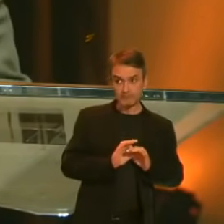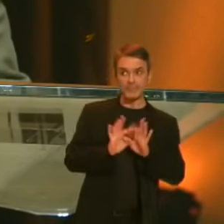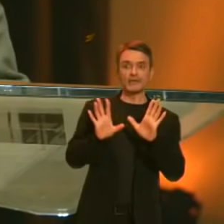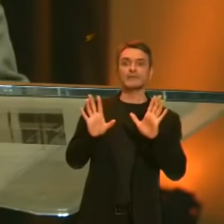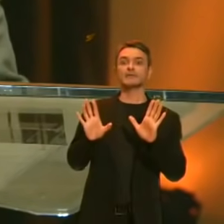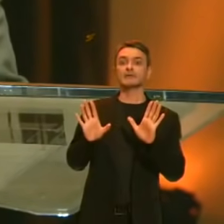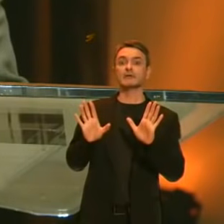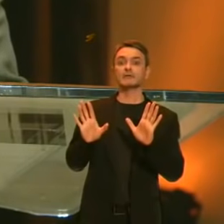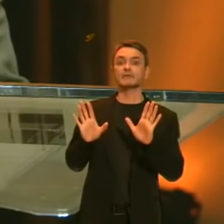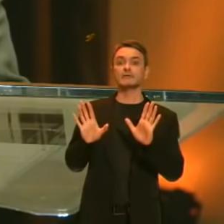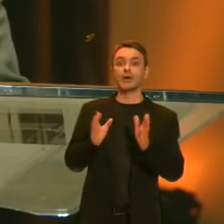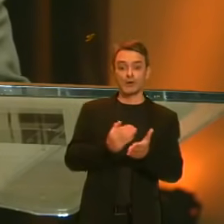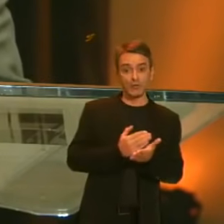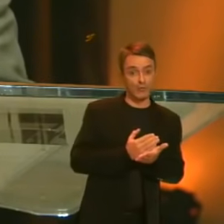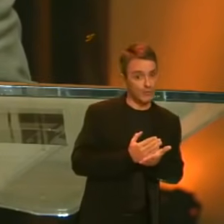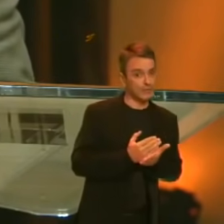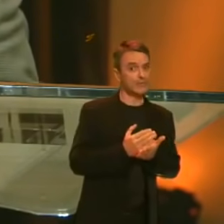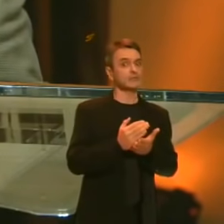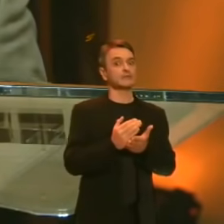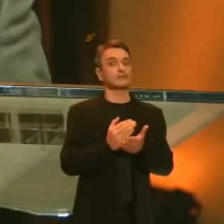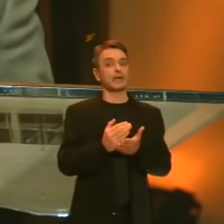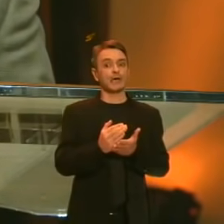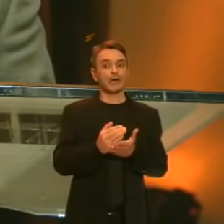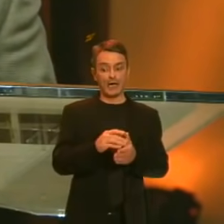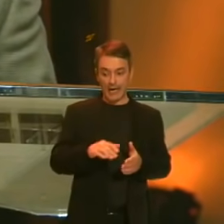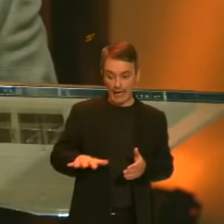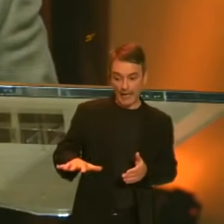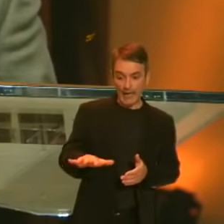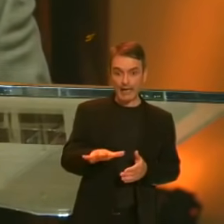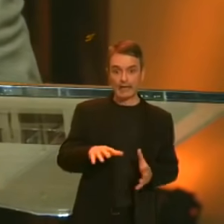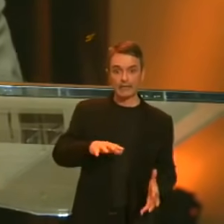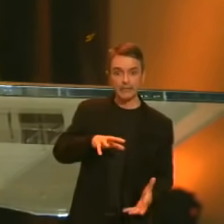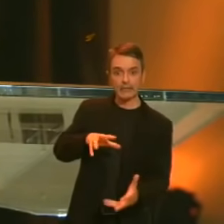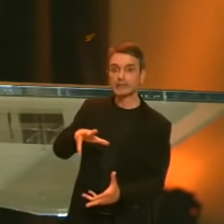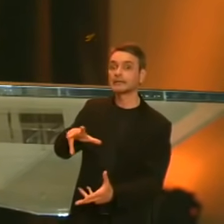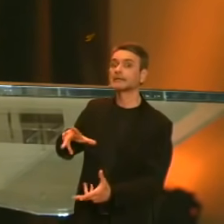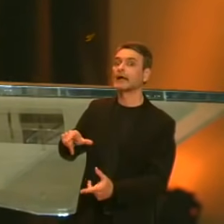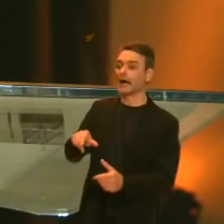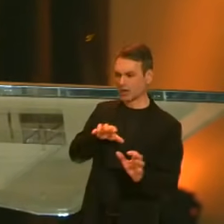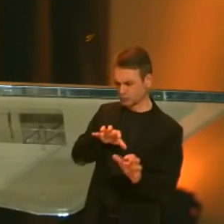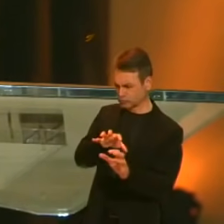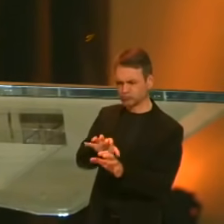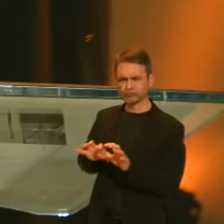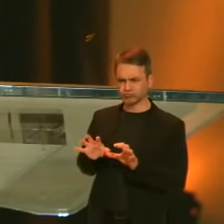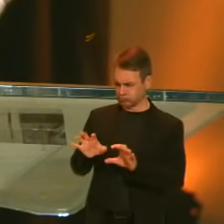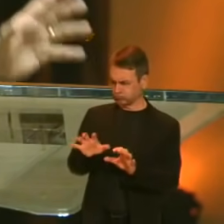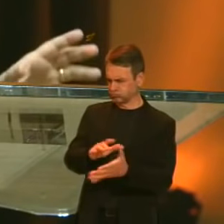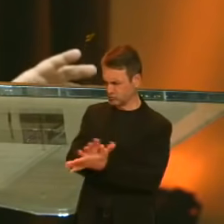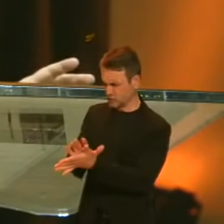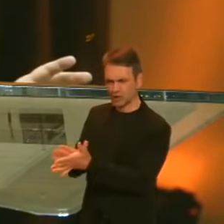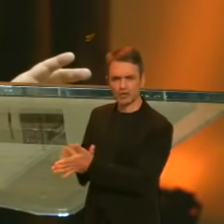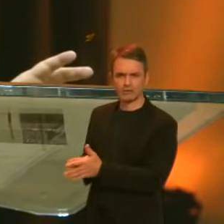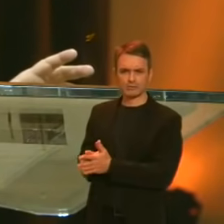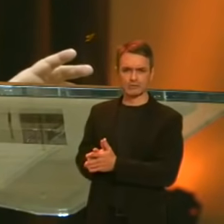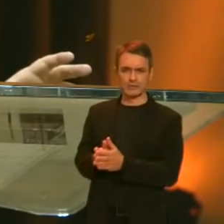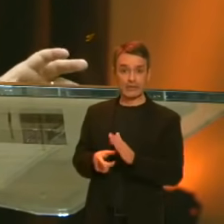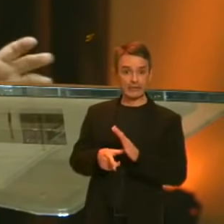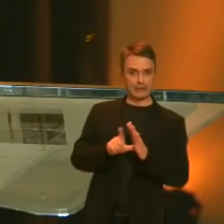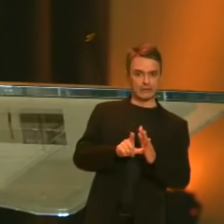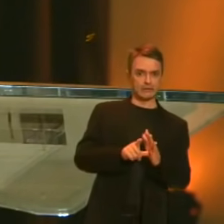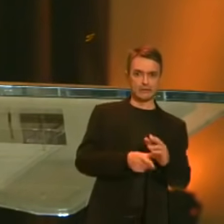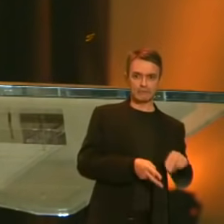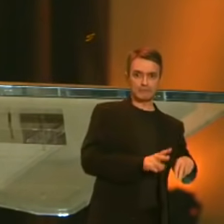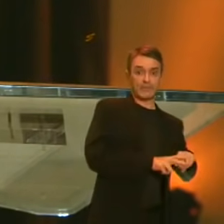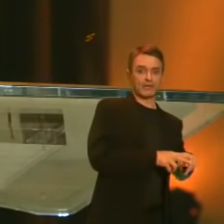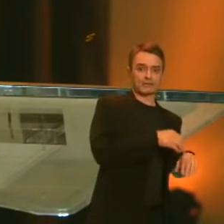permissão para começarem a agir na terra, gerando tormento. Antes eles estavam presos no abismo,